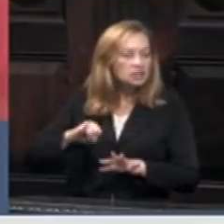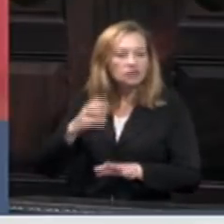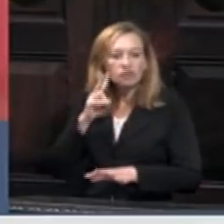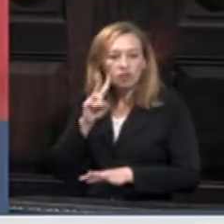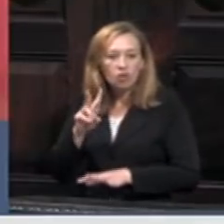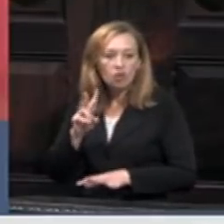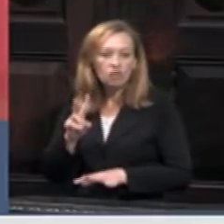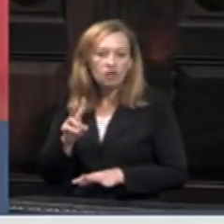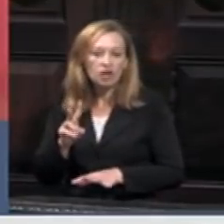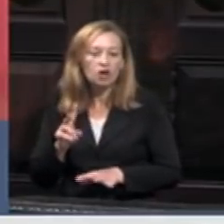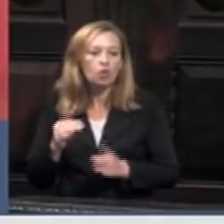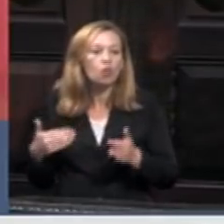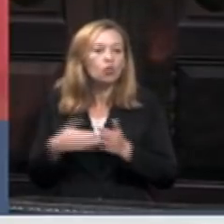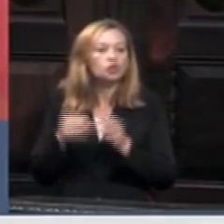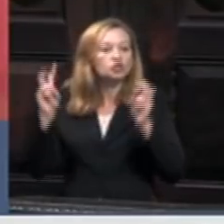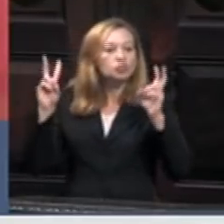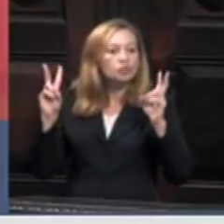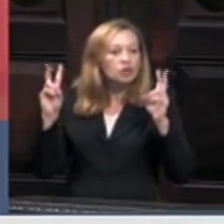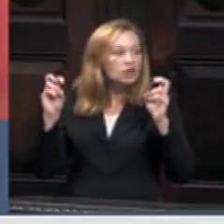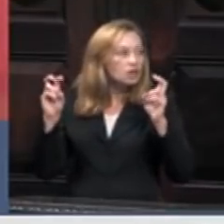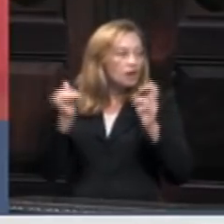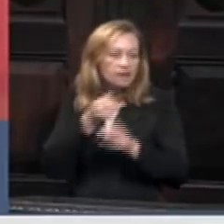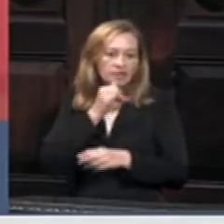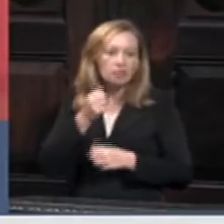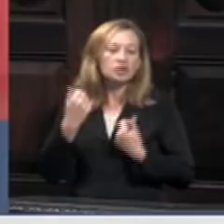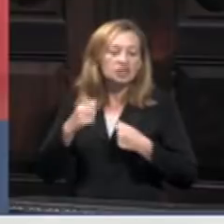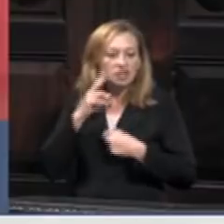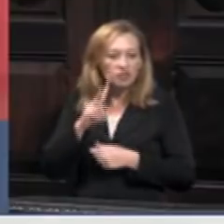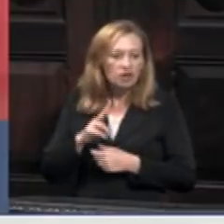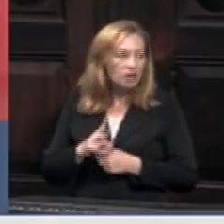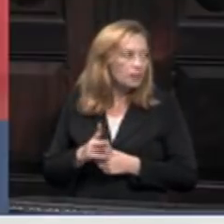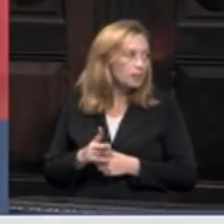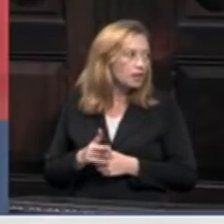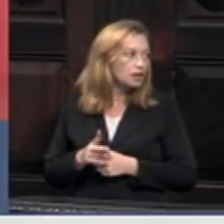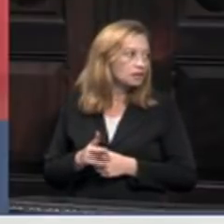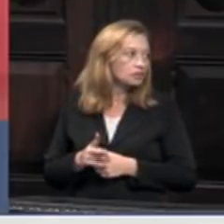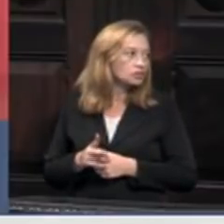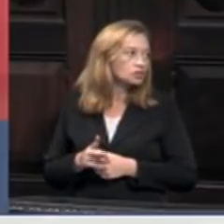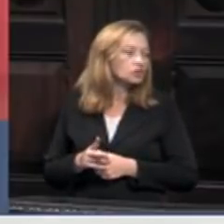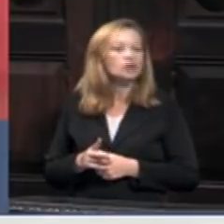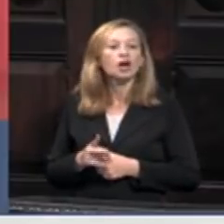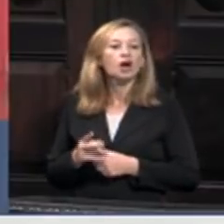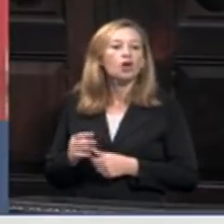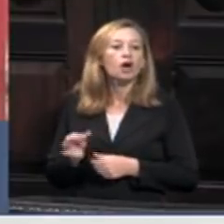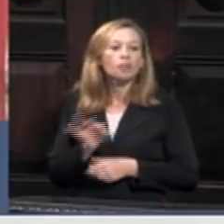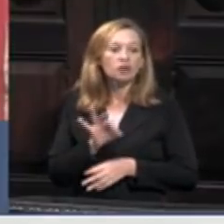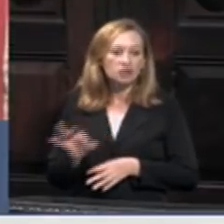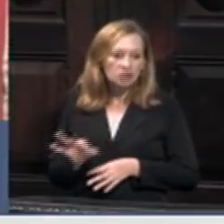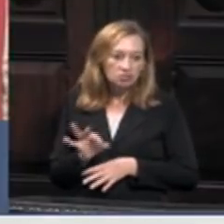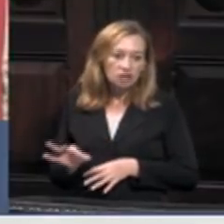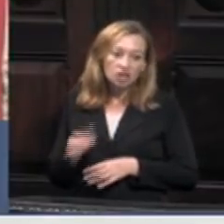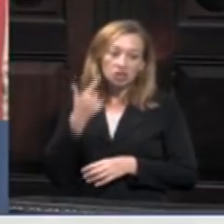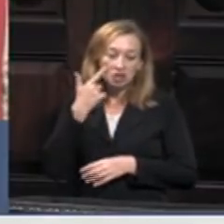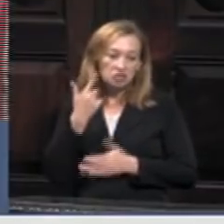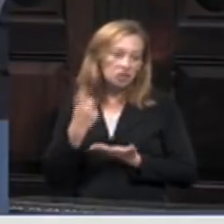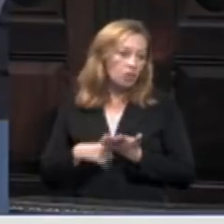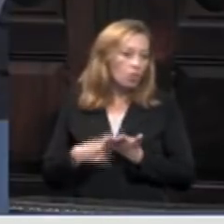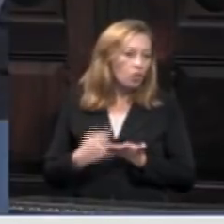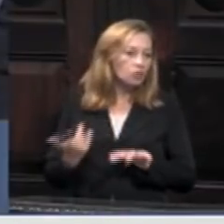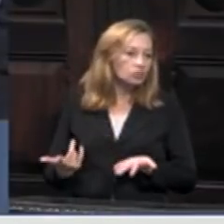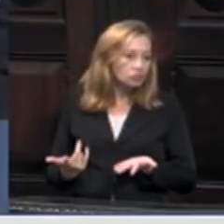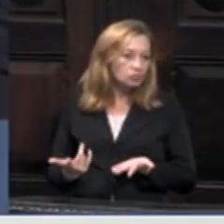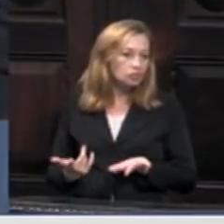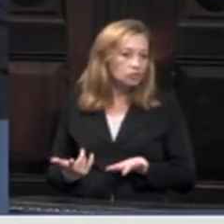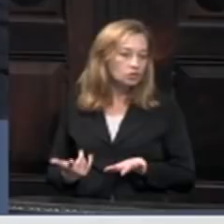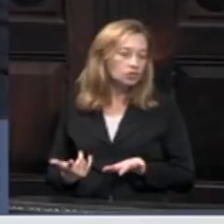percentuais de remanejamento, aí eu queria... Aí esse é o acordo. Em relação aos percentuais, mas Vossa Excelência... De não fazer o destaque e